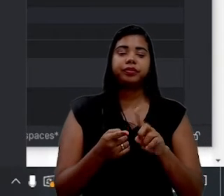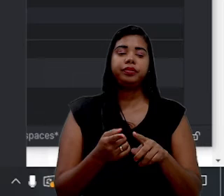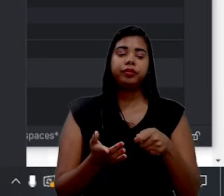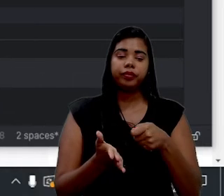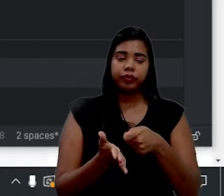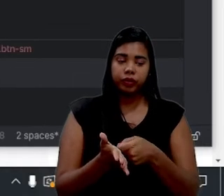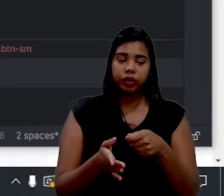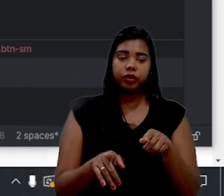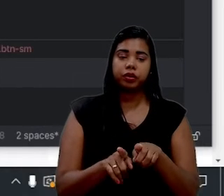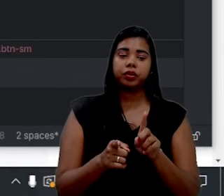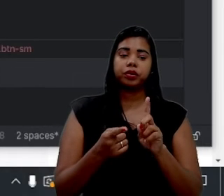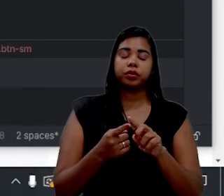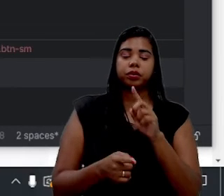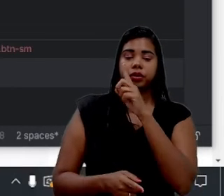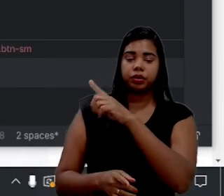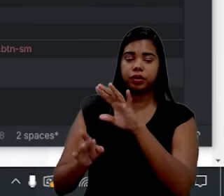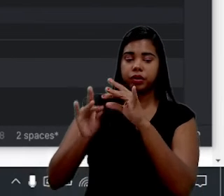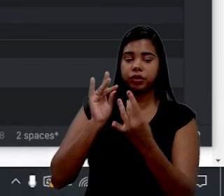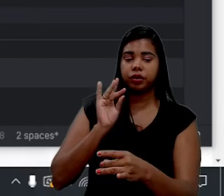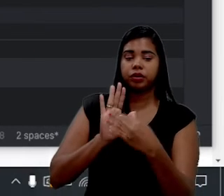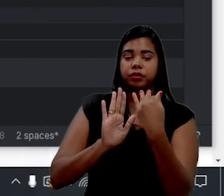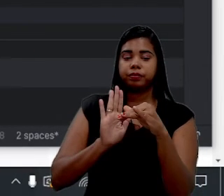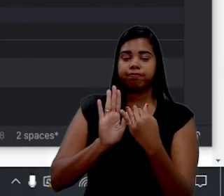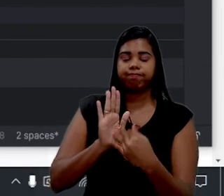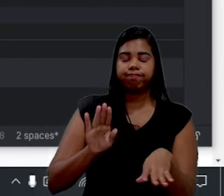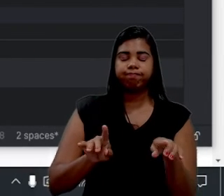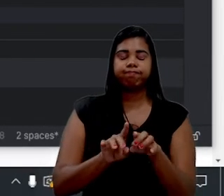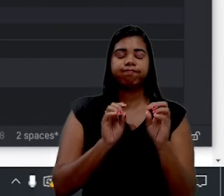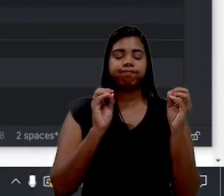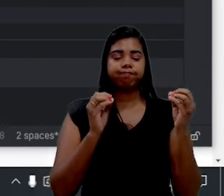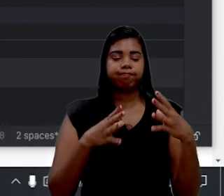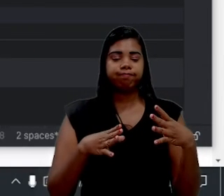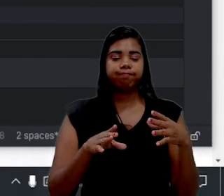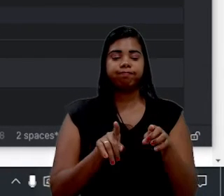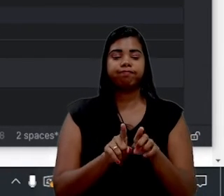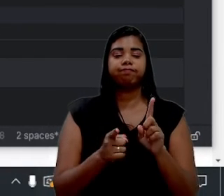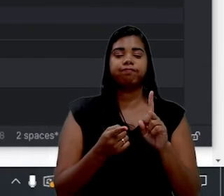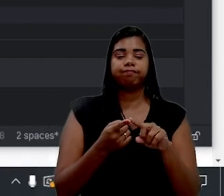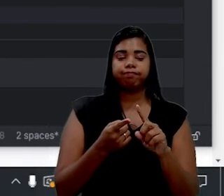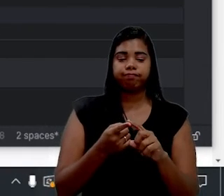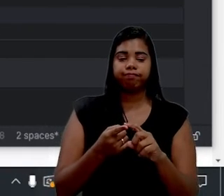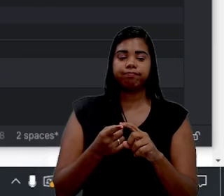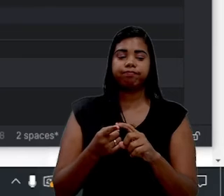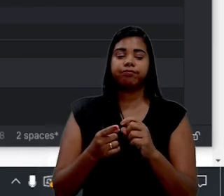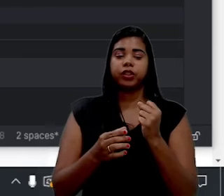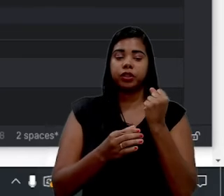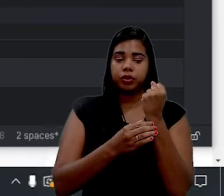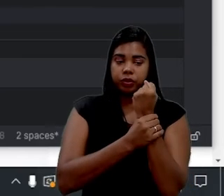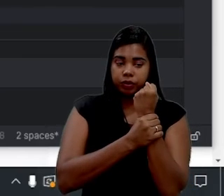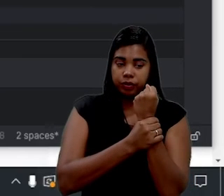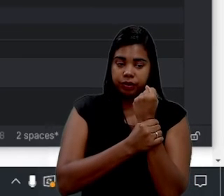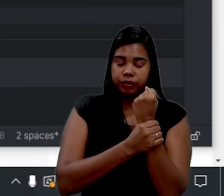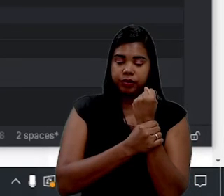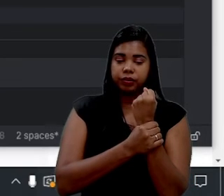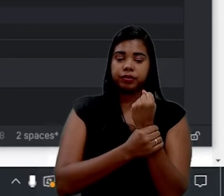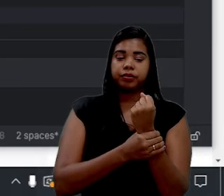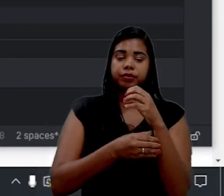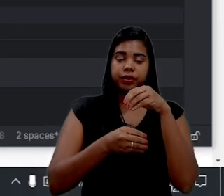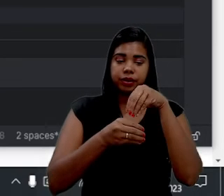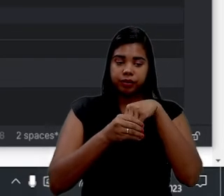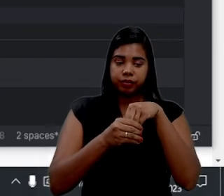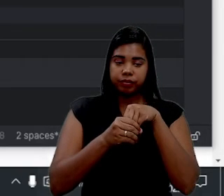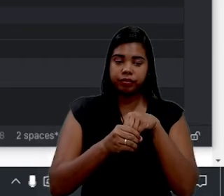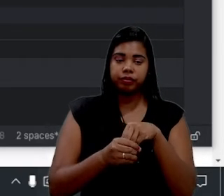obrigatório dentro dos formulários para poder justamente criar né, um padrão de segurança dentro do